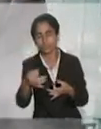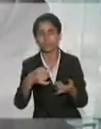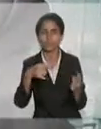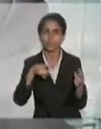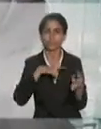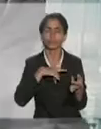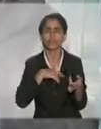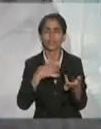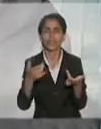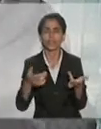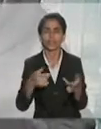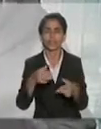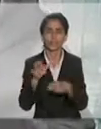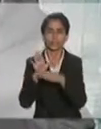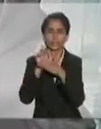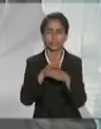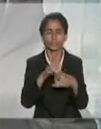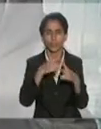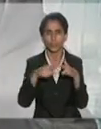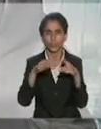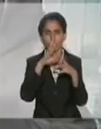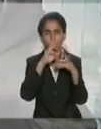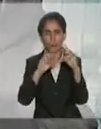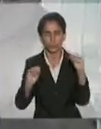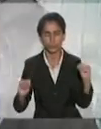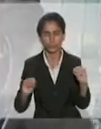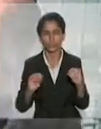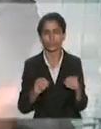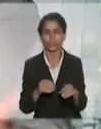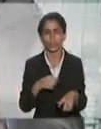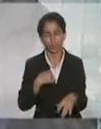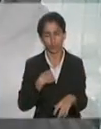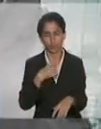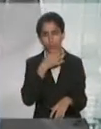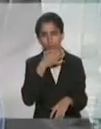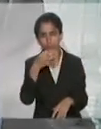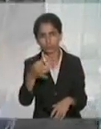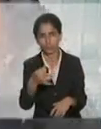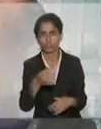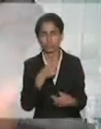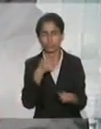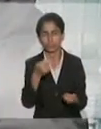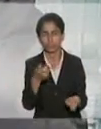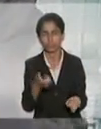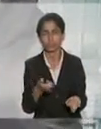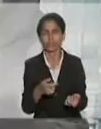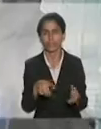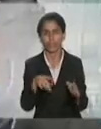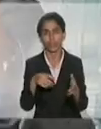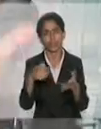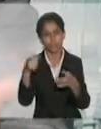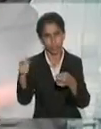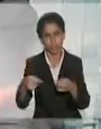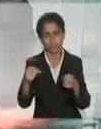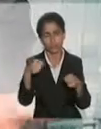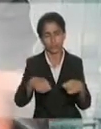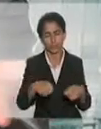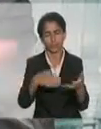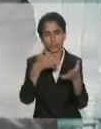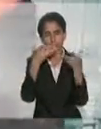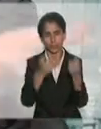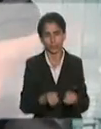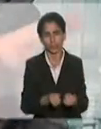minorava a crise. E uma sugestão que eu dei foi que aprovasse um projeto que eu tinha na casa, junto com o deputado Dauari,